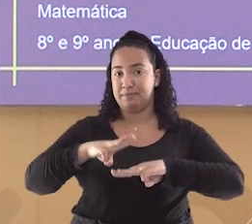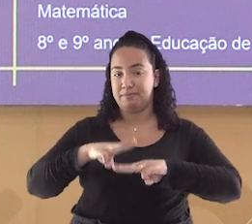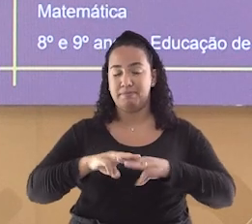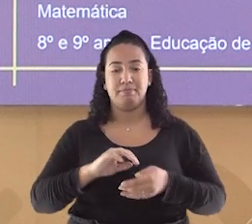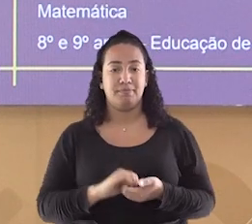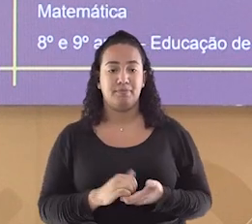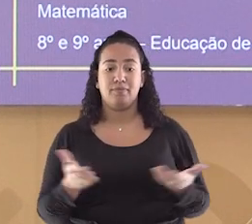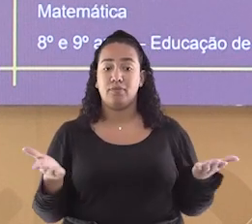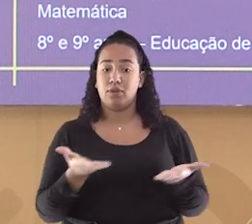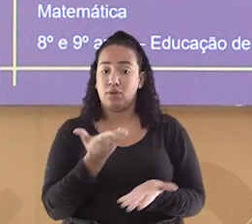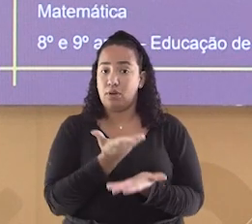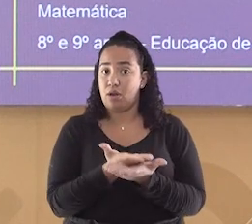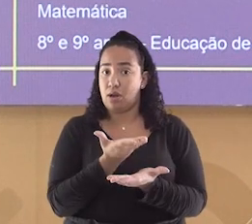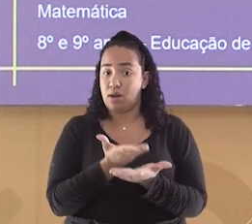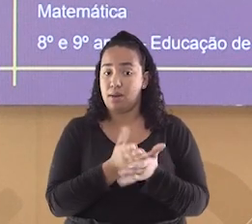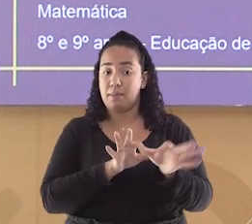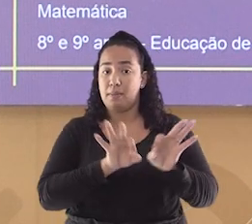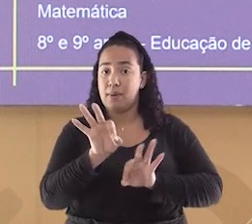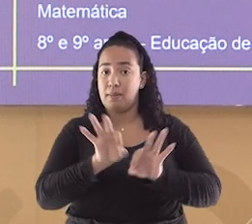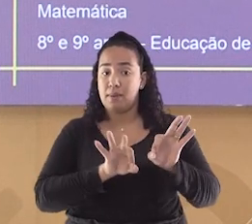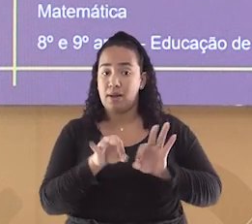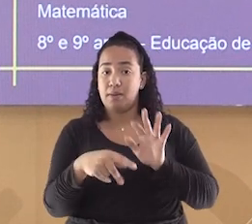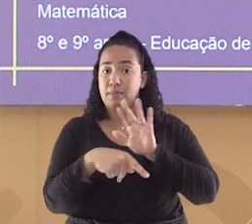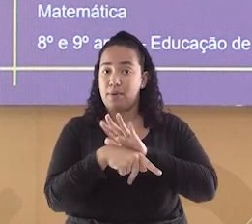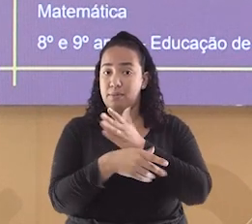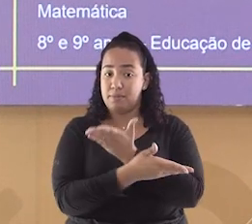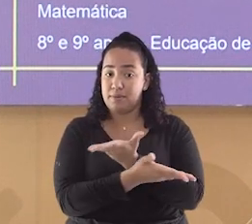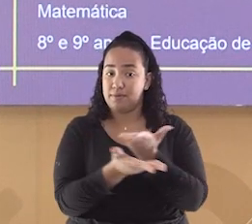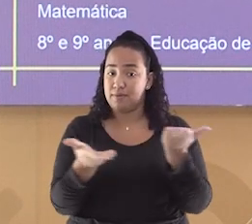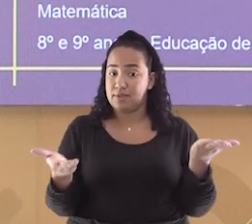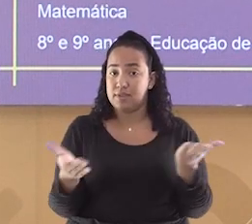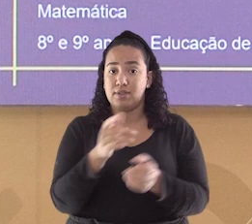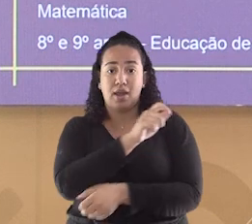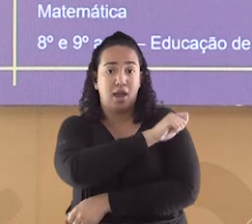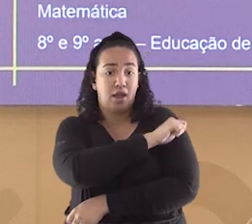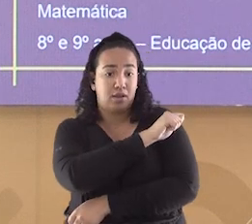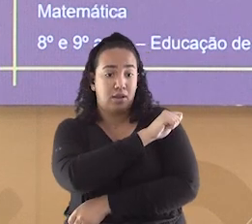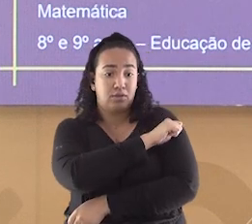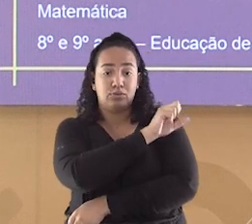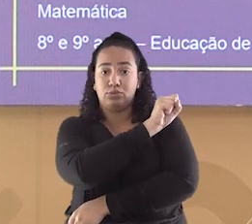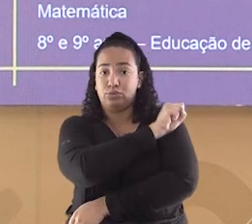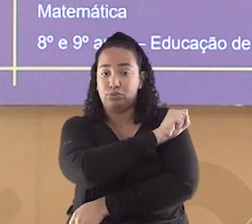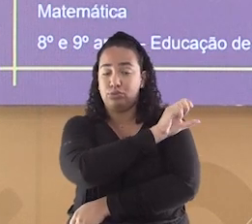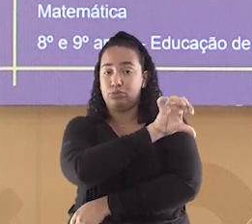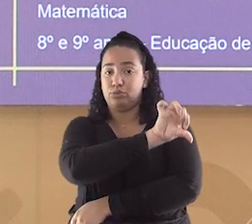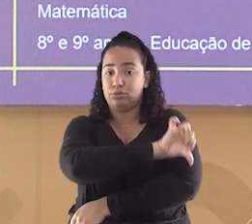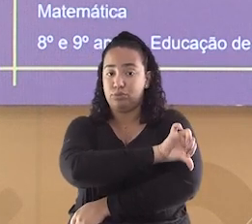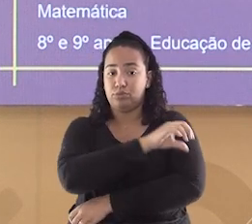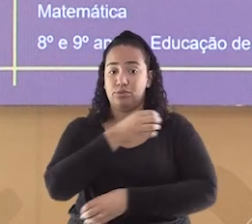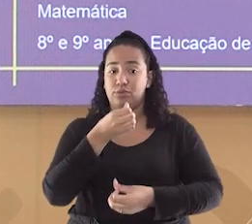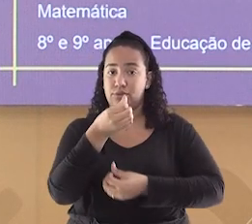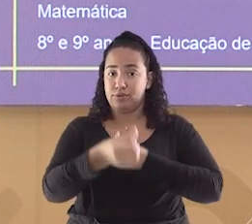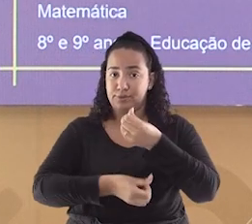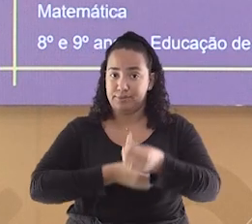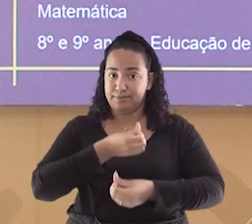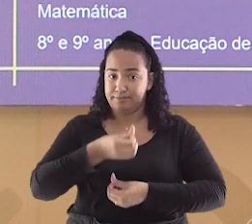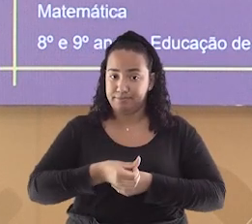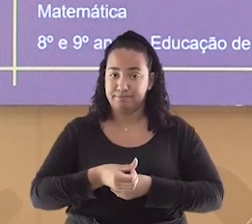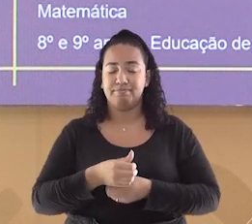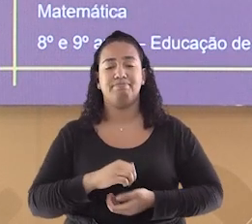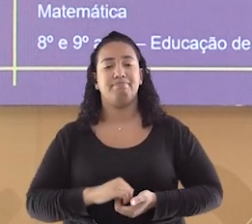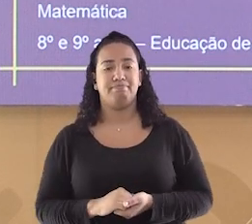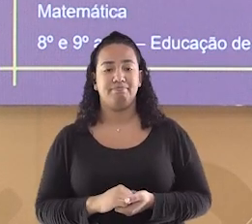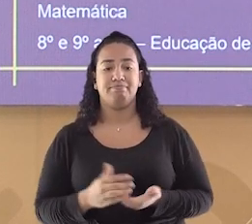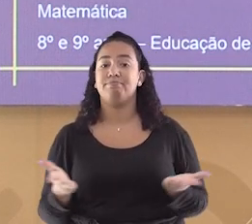e essa aula foi feita especialmente para você, estudante de oitavo e nono ano da